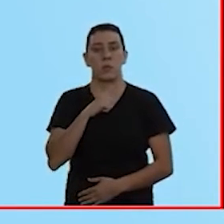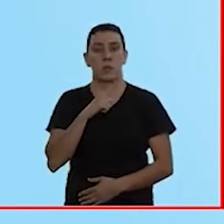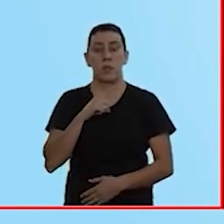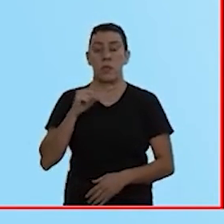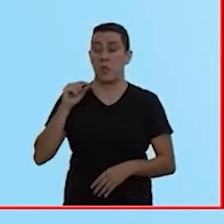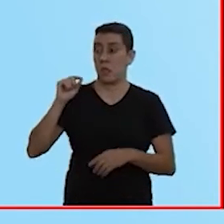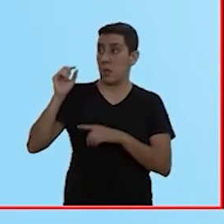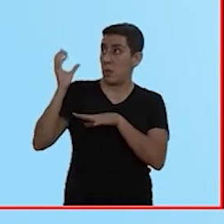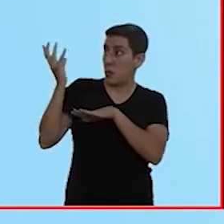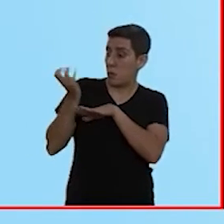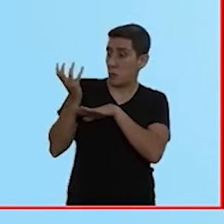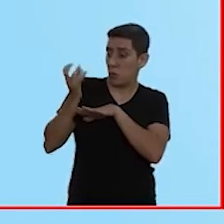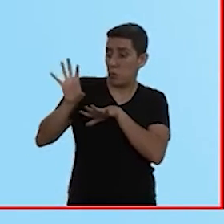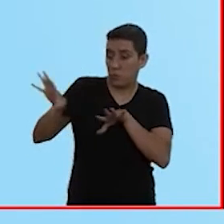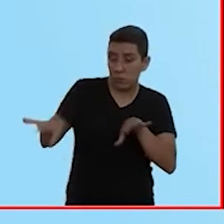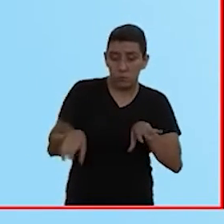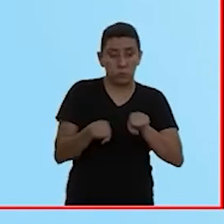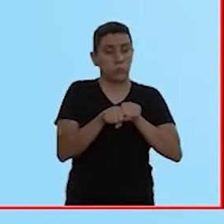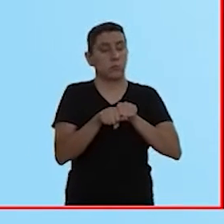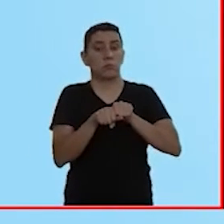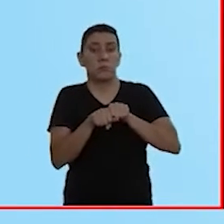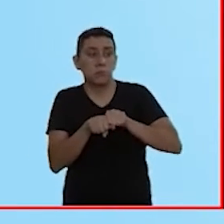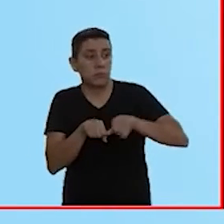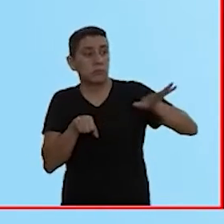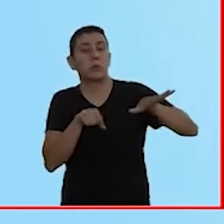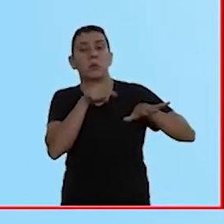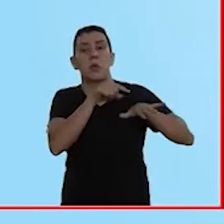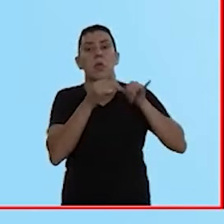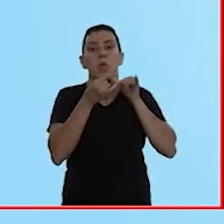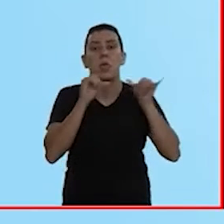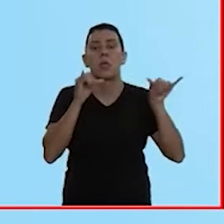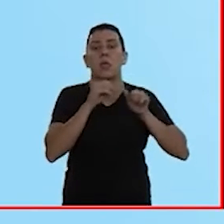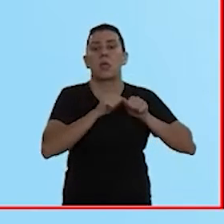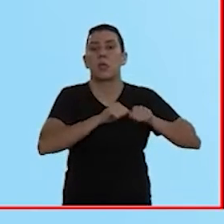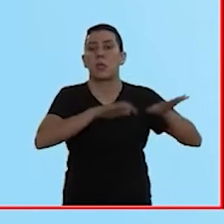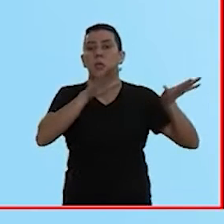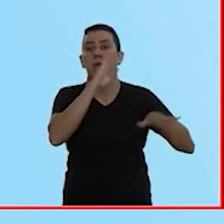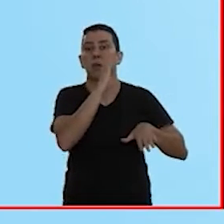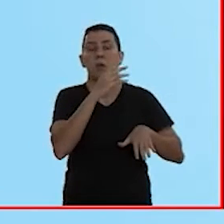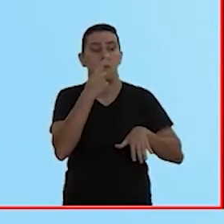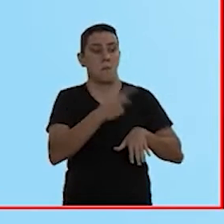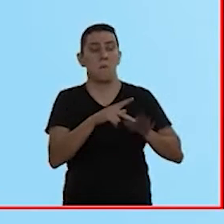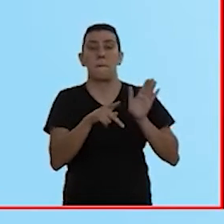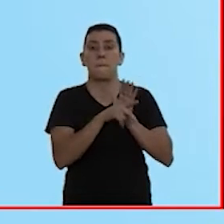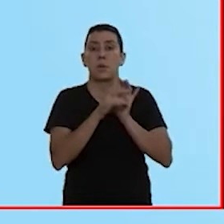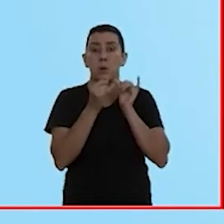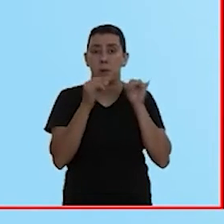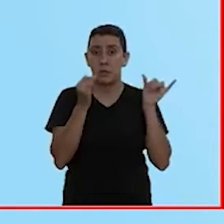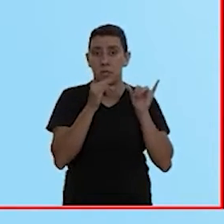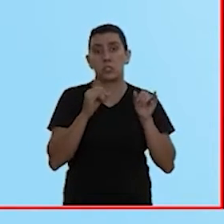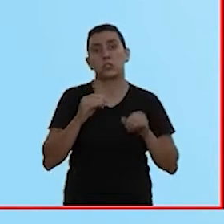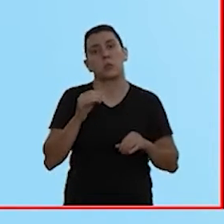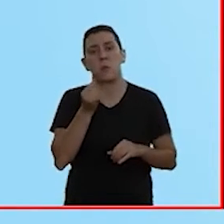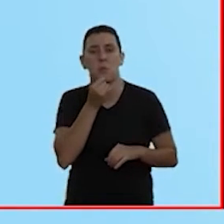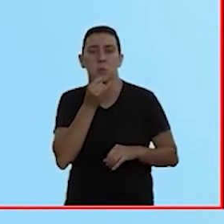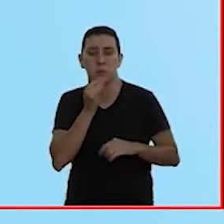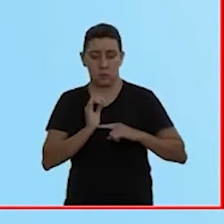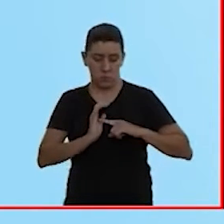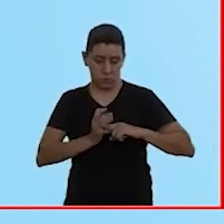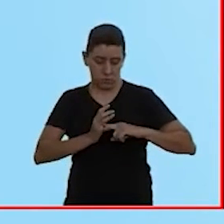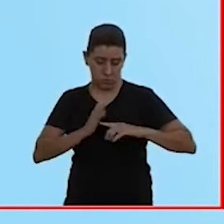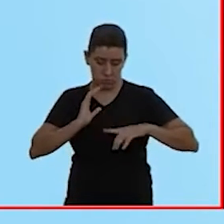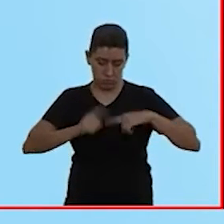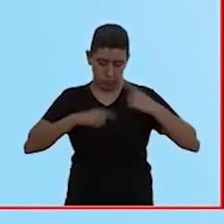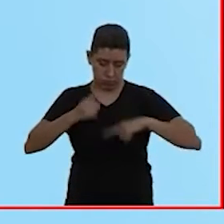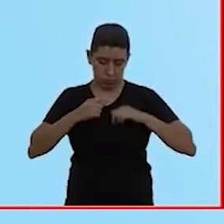sem a solicitação né ou apenas pelo uso de um de um transformador uma